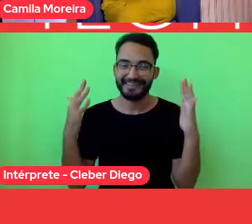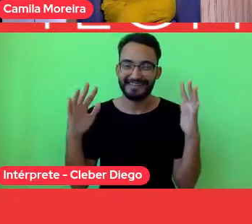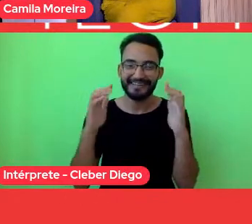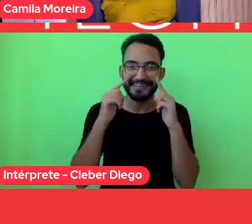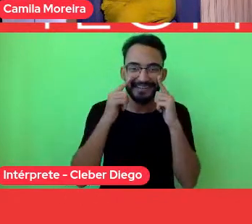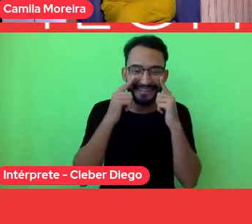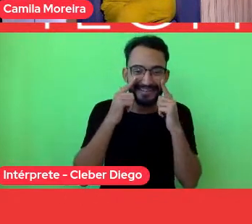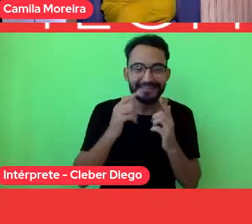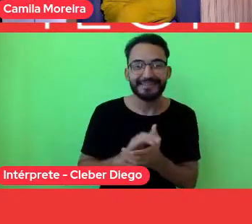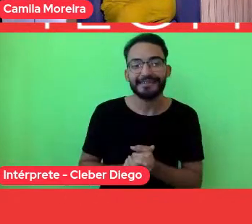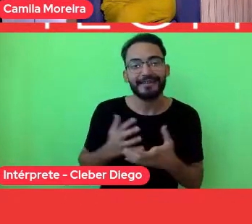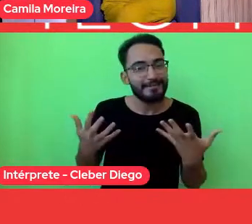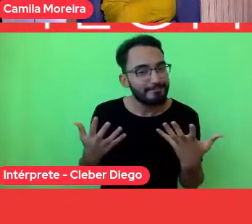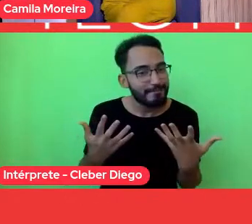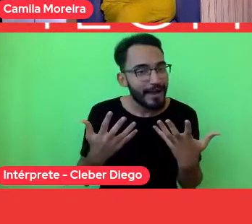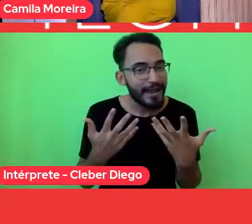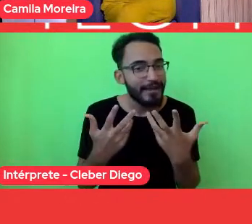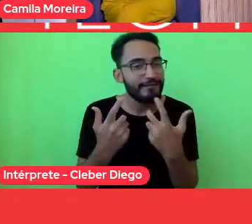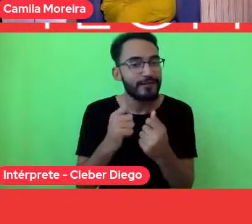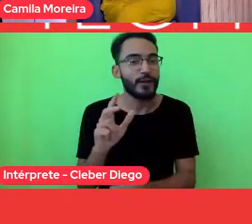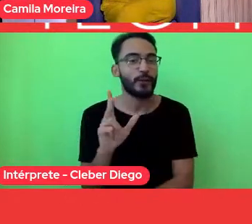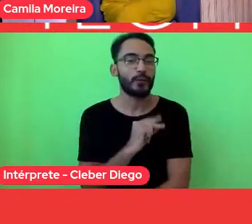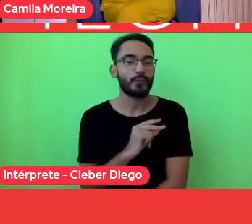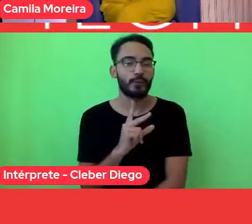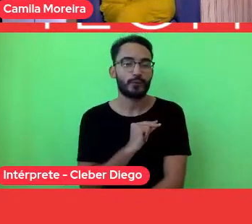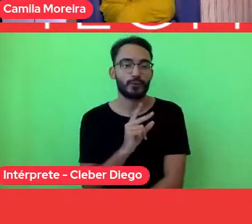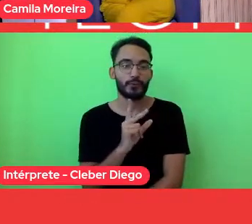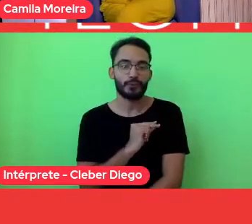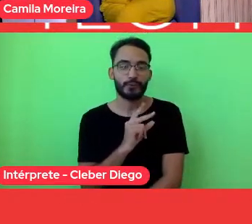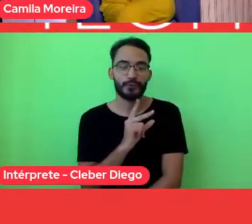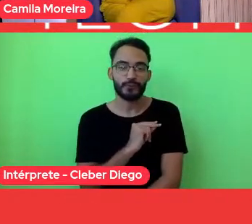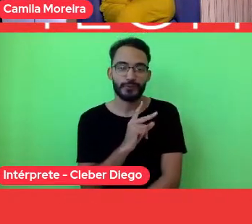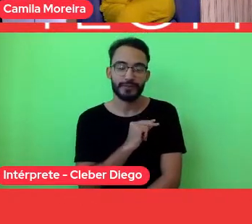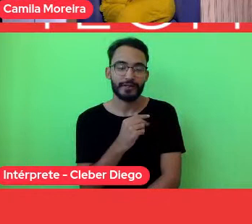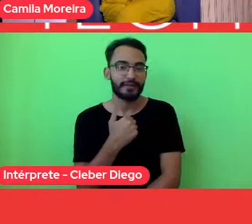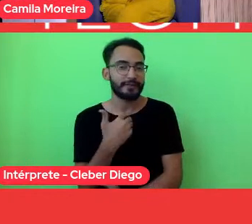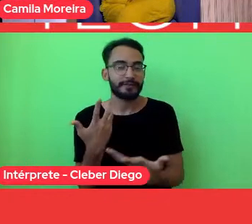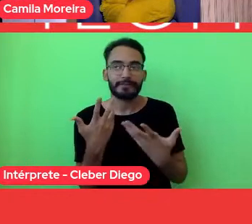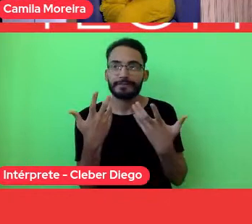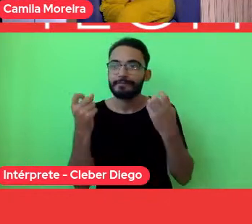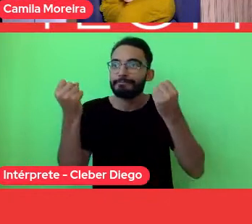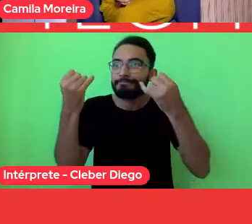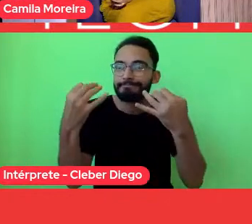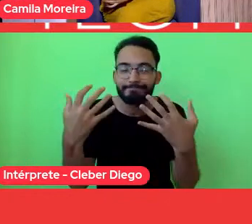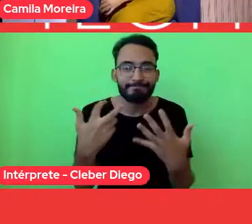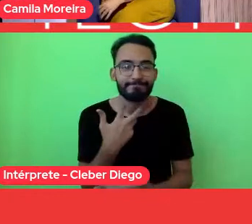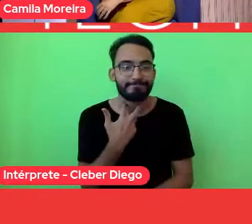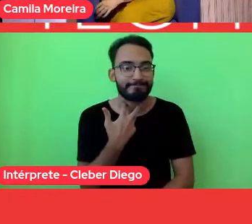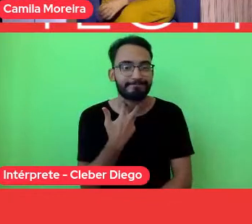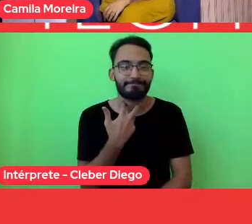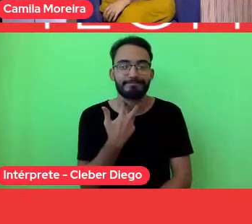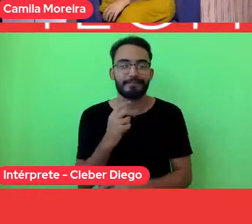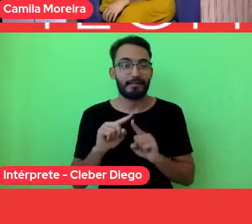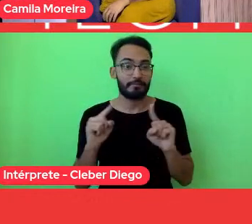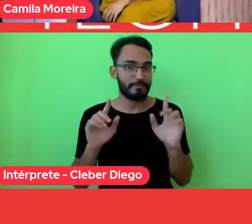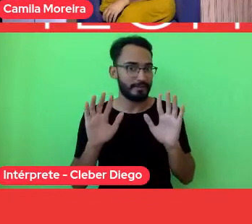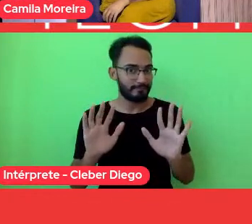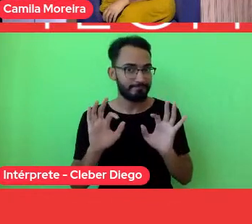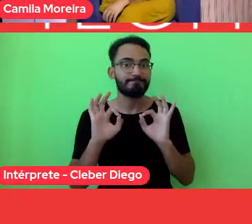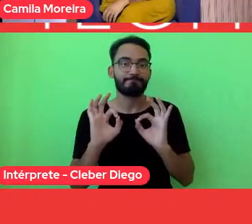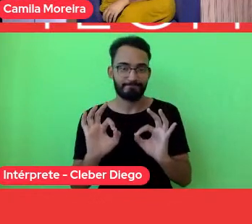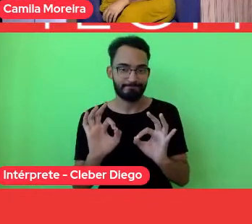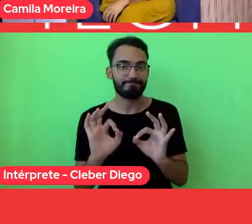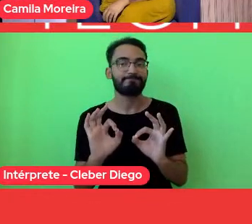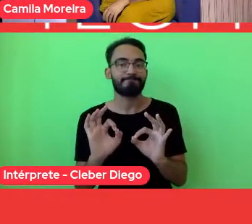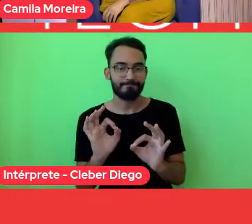Gente, que maravilha! Caramba! Tô aqui sem palavras, aqui estava bem na escuta, mas é exatamente